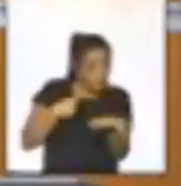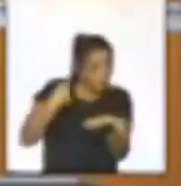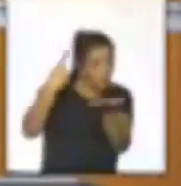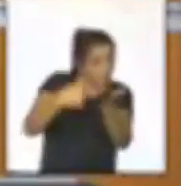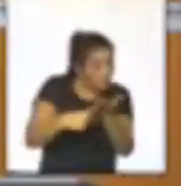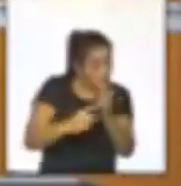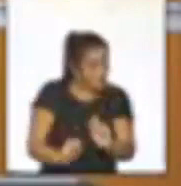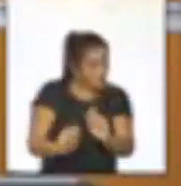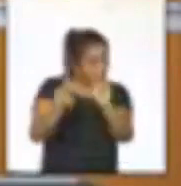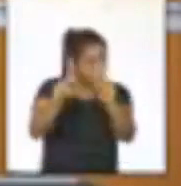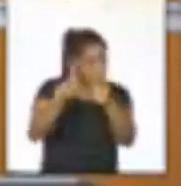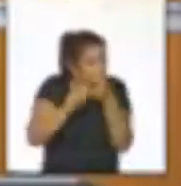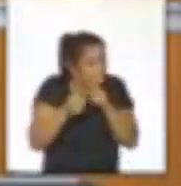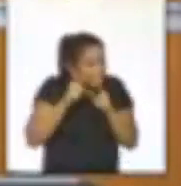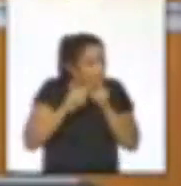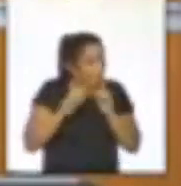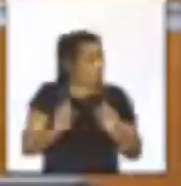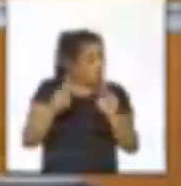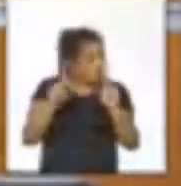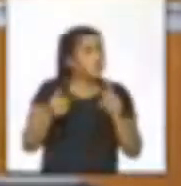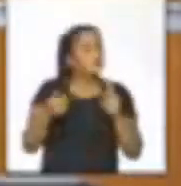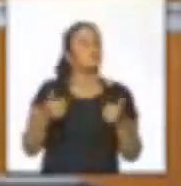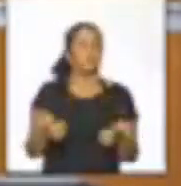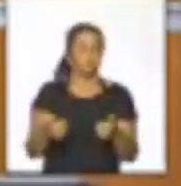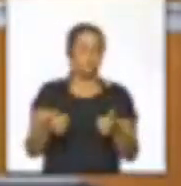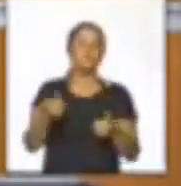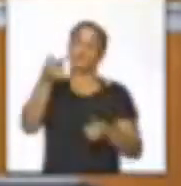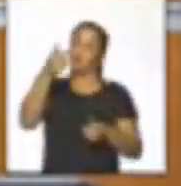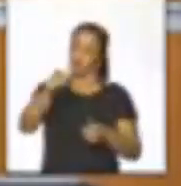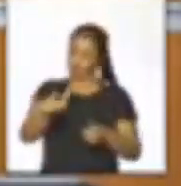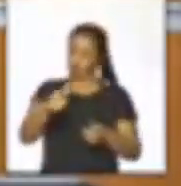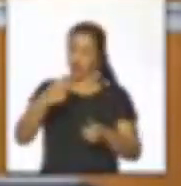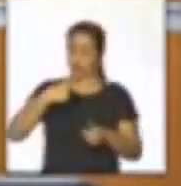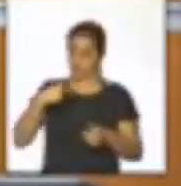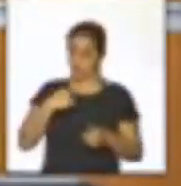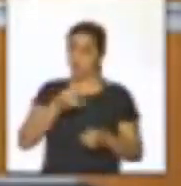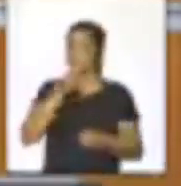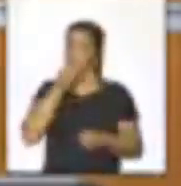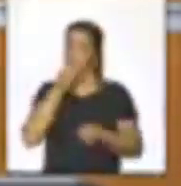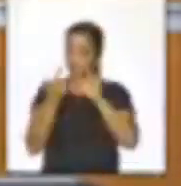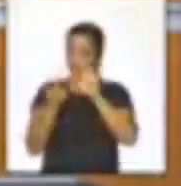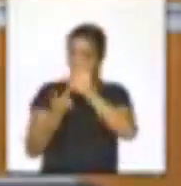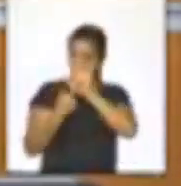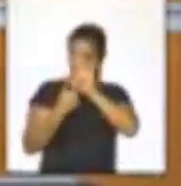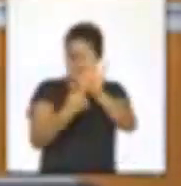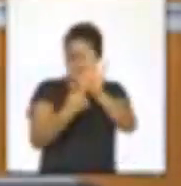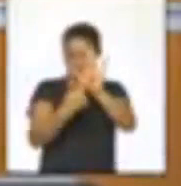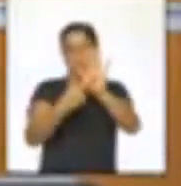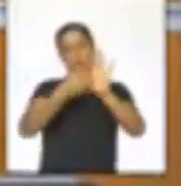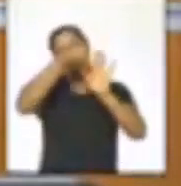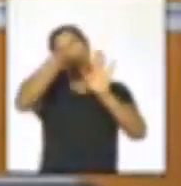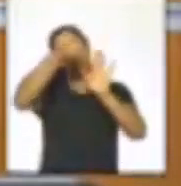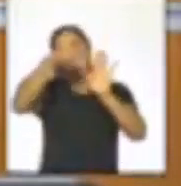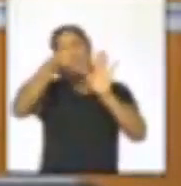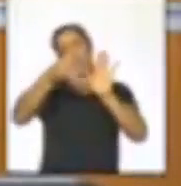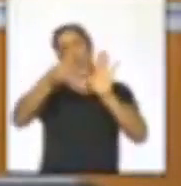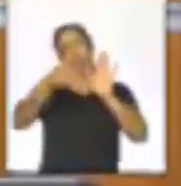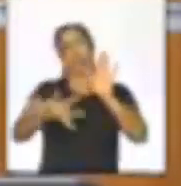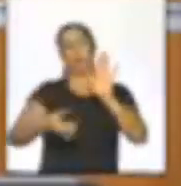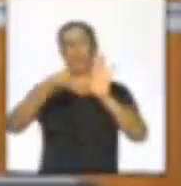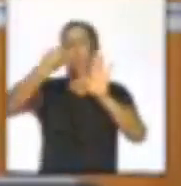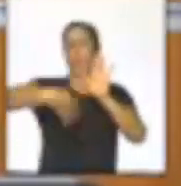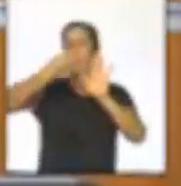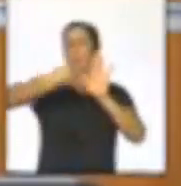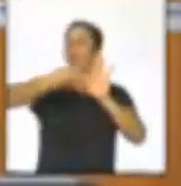Então, lá de novo, hein? Então, o que que vai acontecer? Eu vou colocar o exemplo, vai ter a explicação, você não